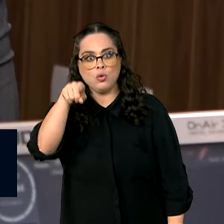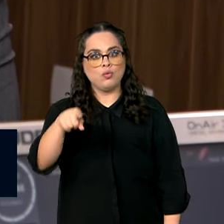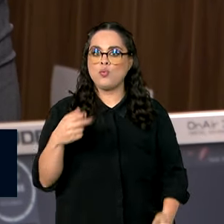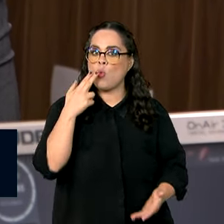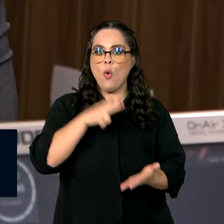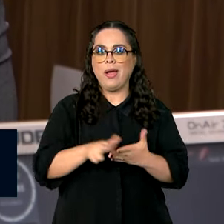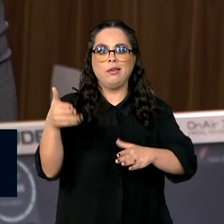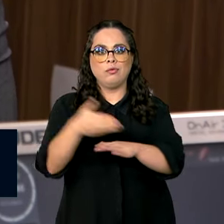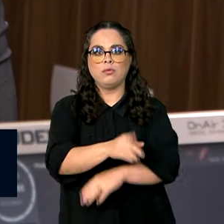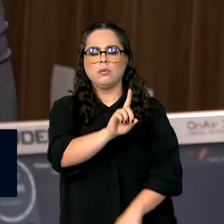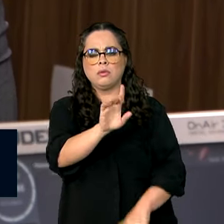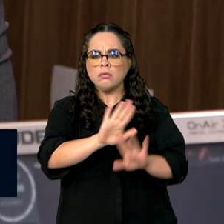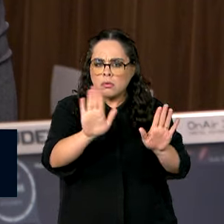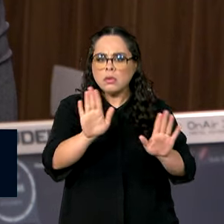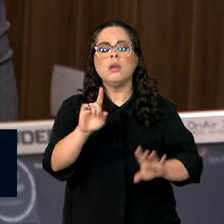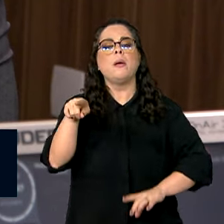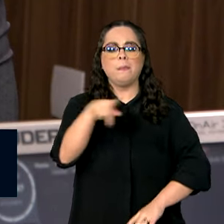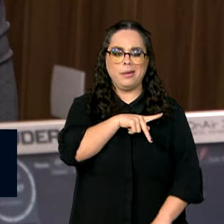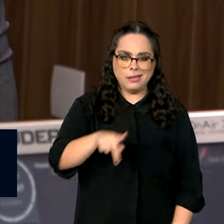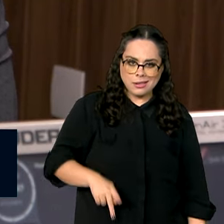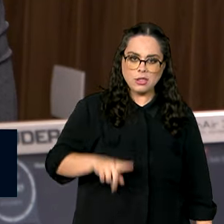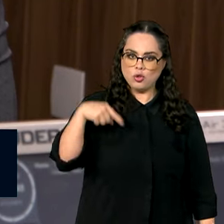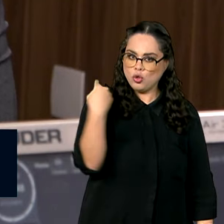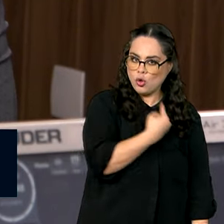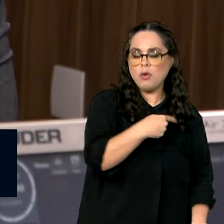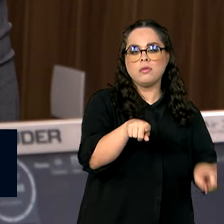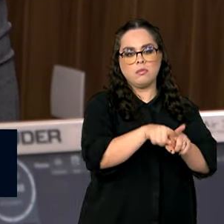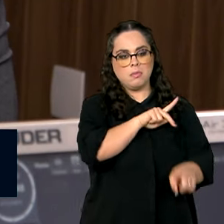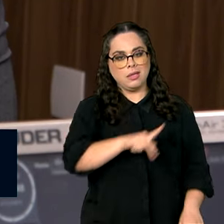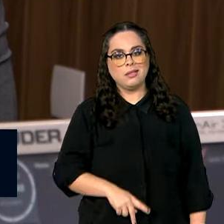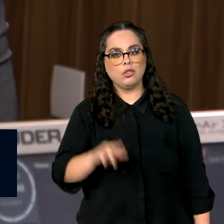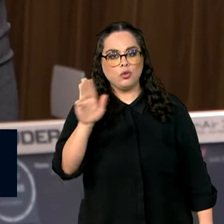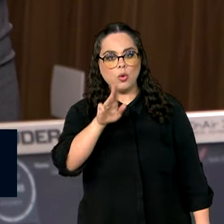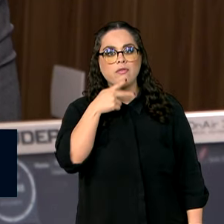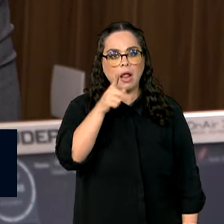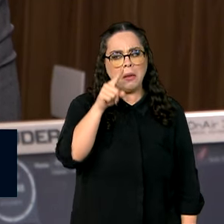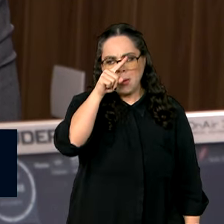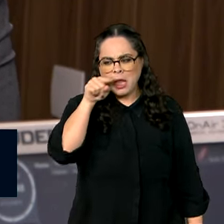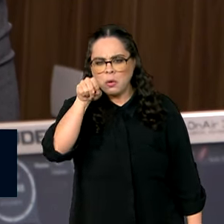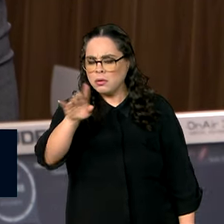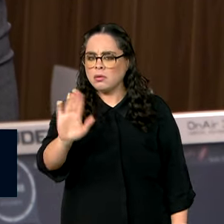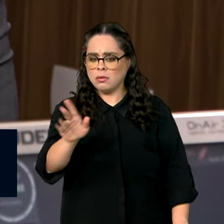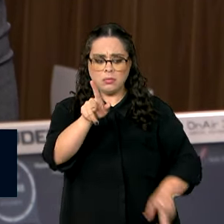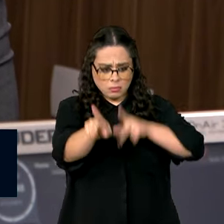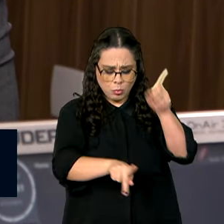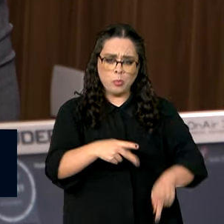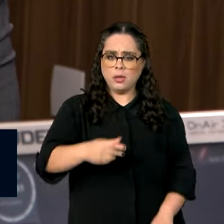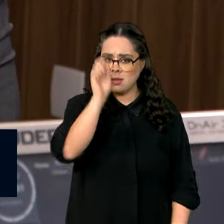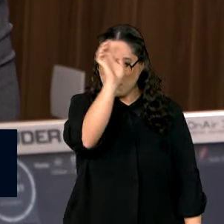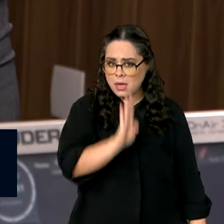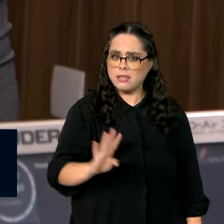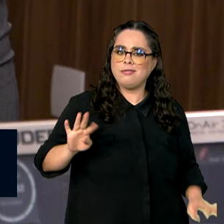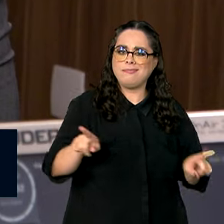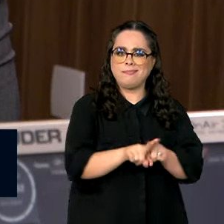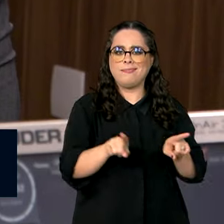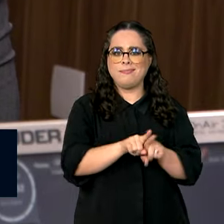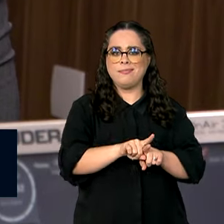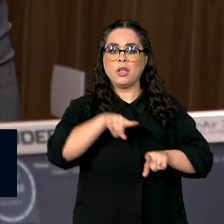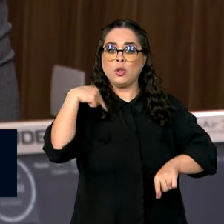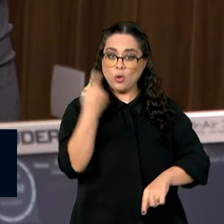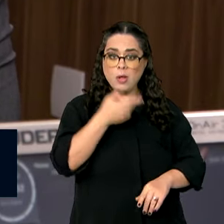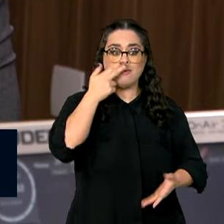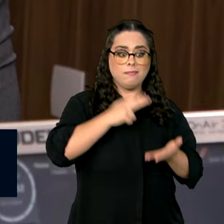a gestão aqui nossa gestão do presidente Lula entende que essas áreas não são de risco são áreas onde a população brasileira vive e é onde a nossa empresa